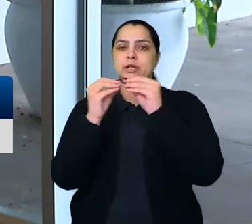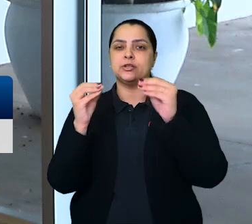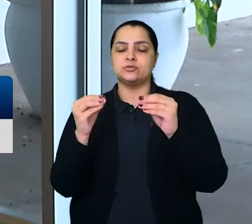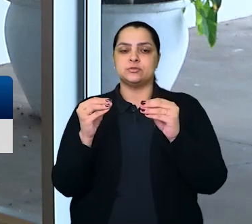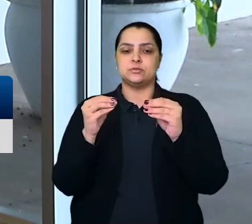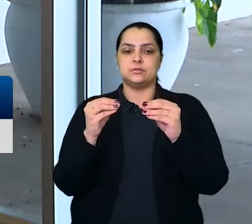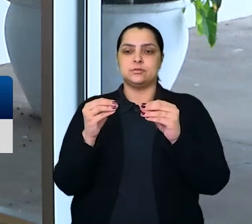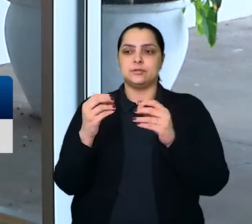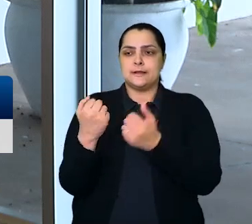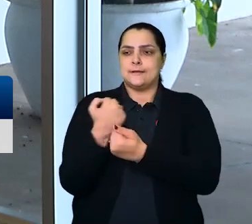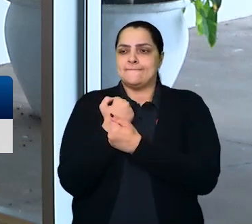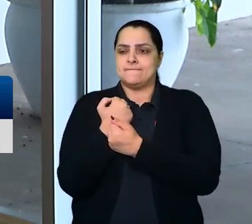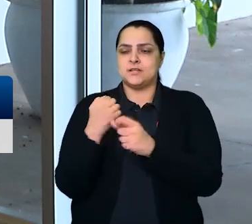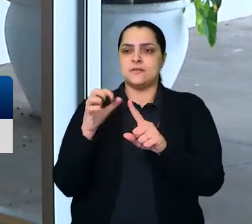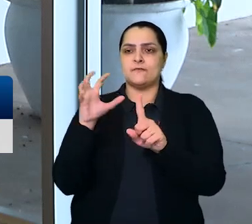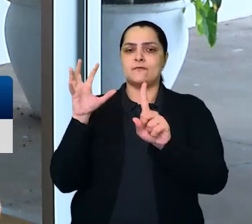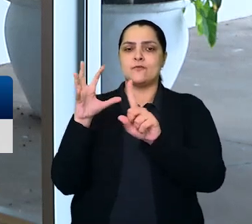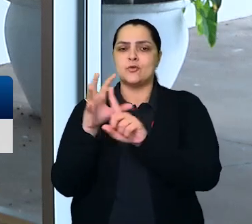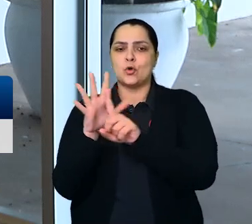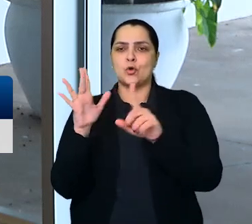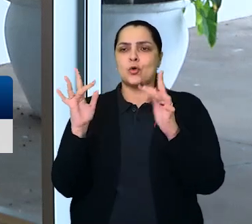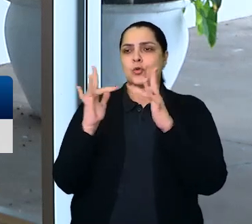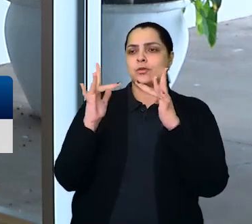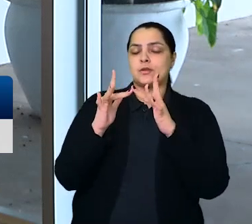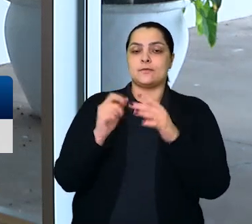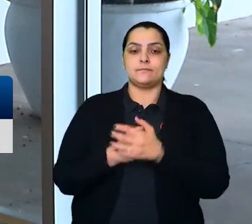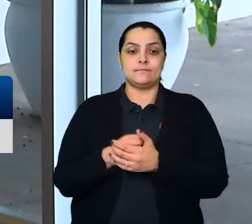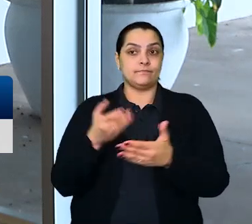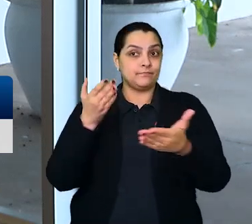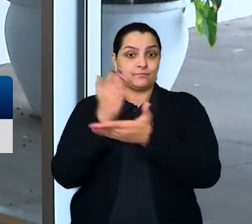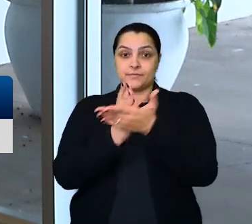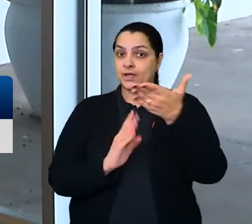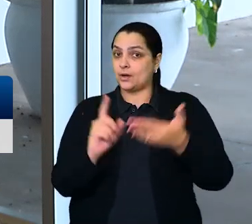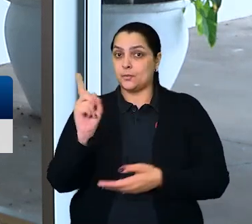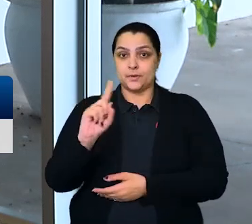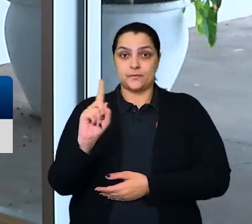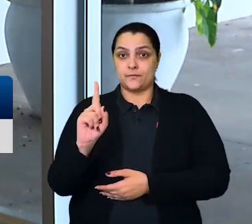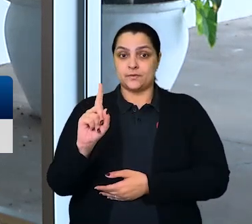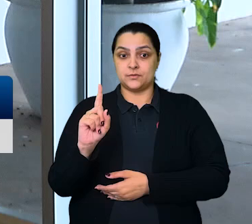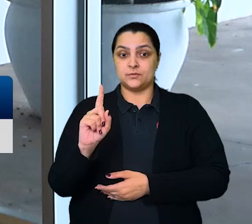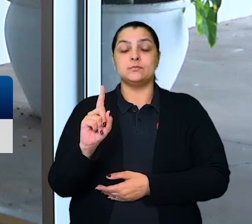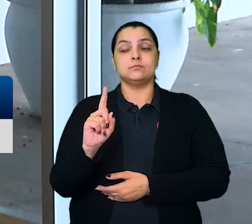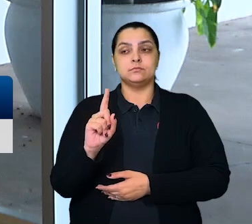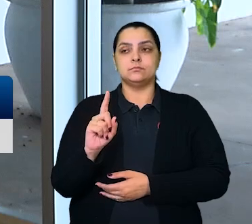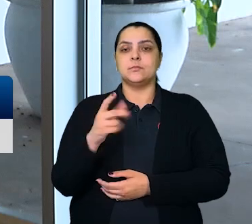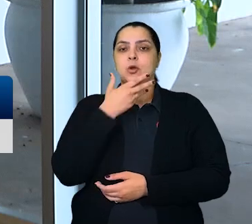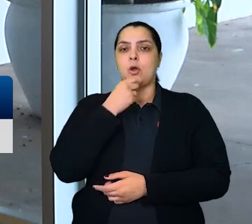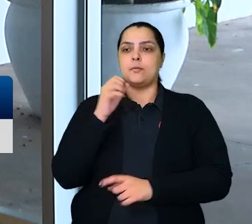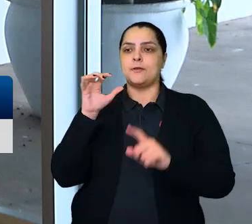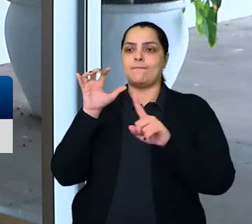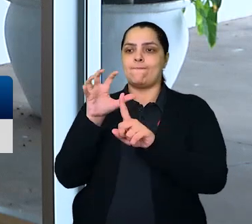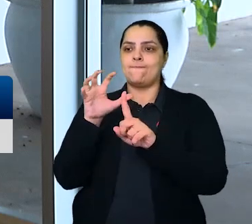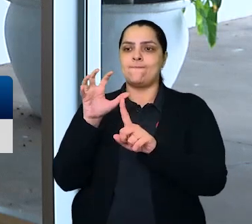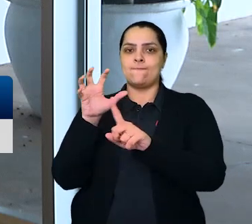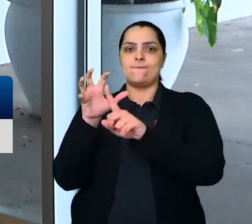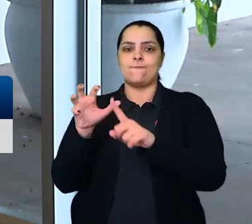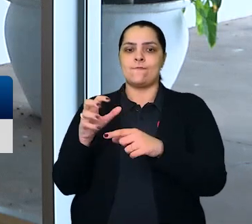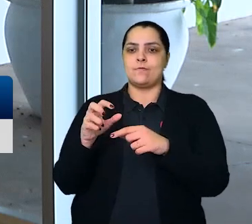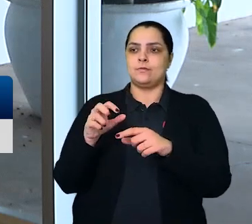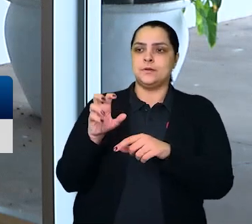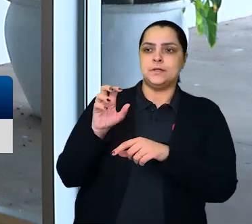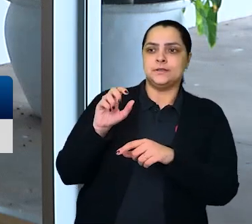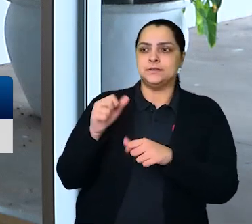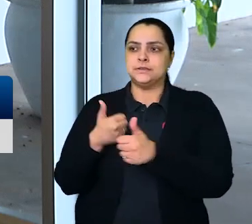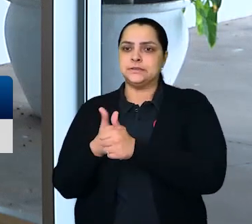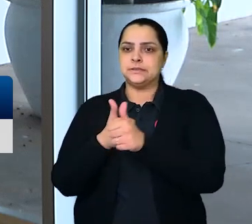forçava contato físico. Ao ser reprovada para a função, passou a ser perseguida pelo homem. A balconista